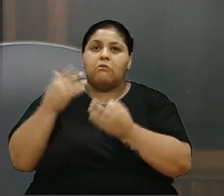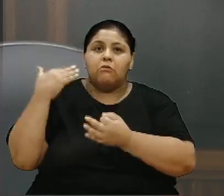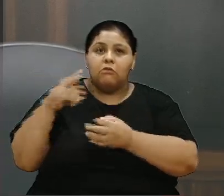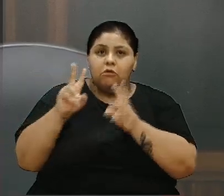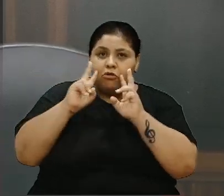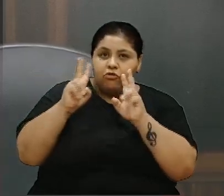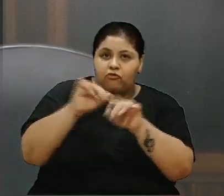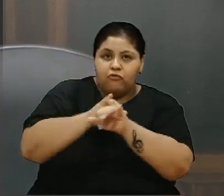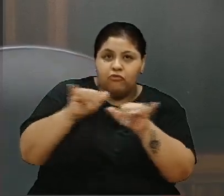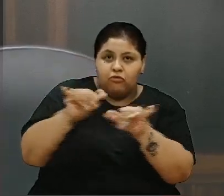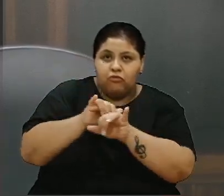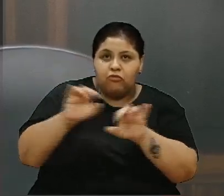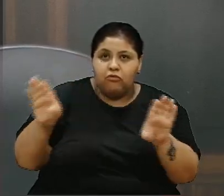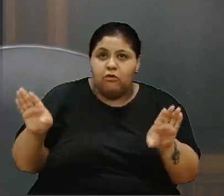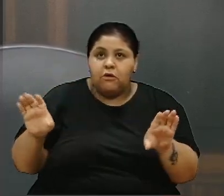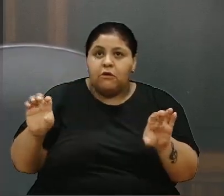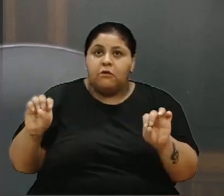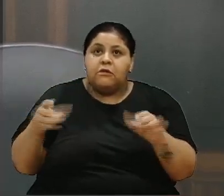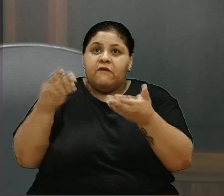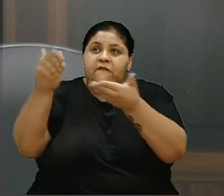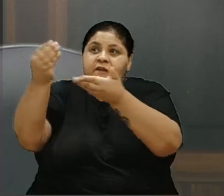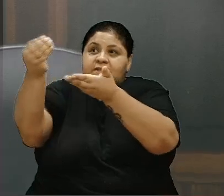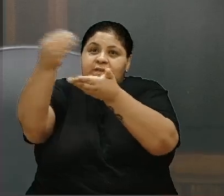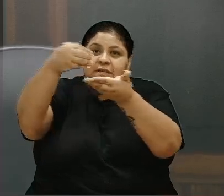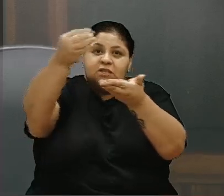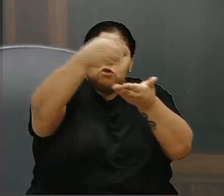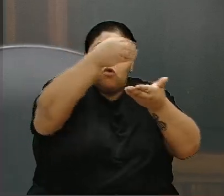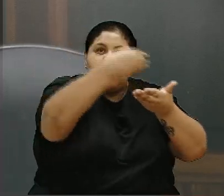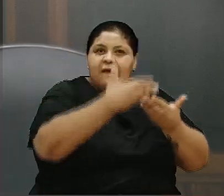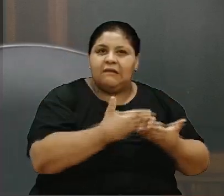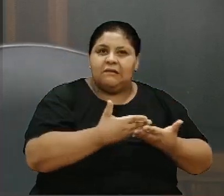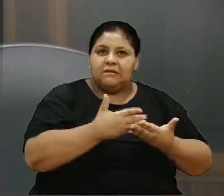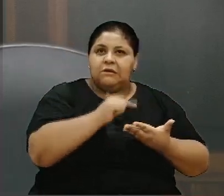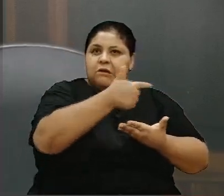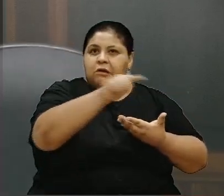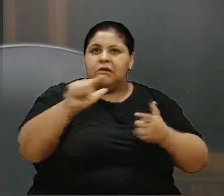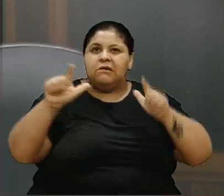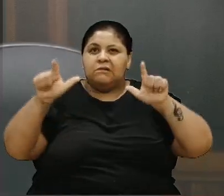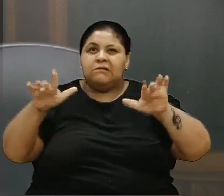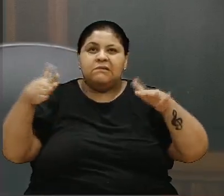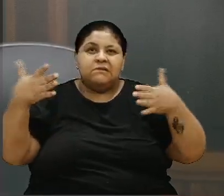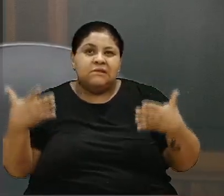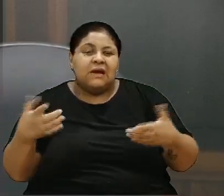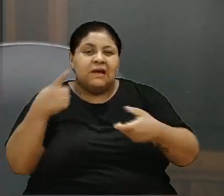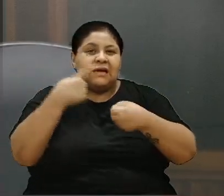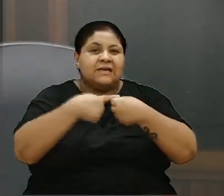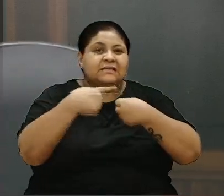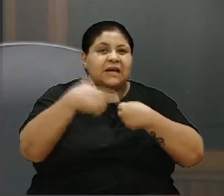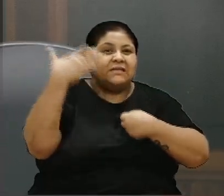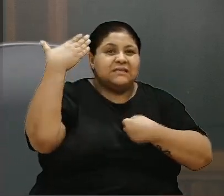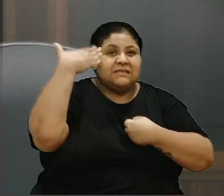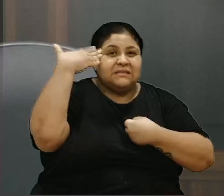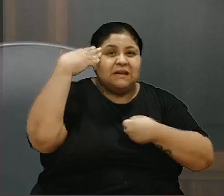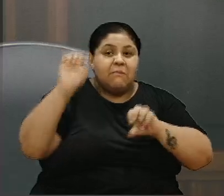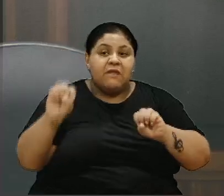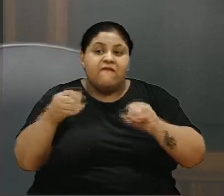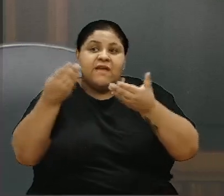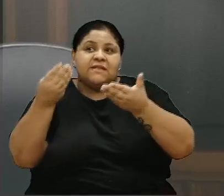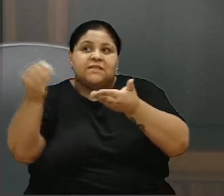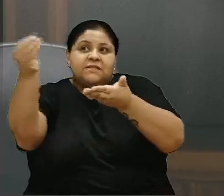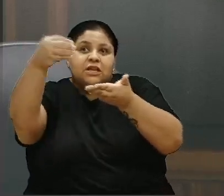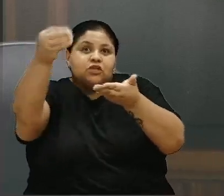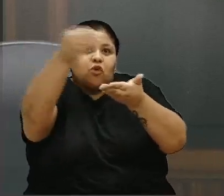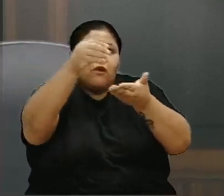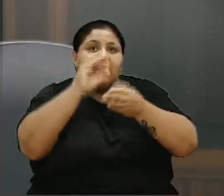a divulgação da Festa das Colheitas? Para além da Câmara, será que a cidade está em clima de Festa das Colheitas? Será que existe uma preocupação